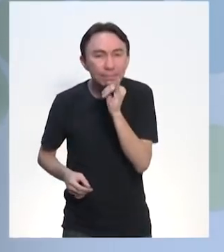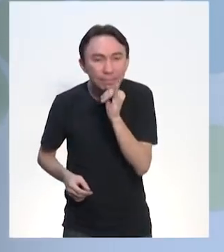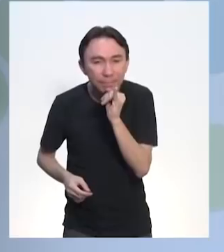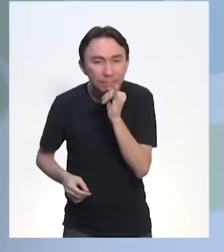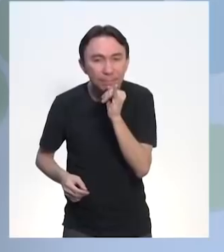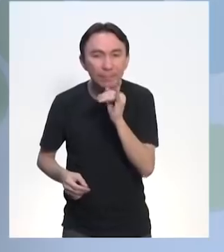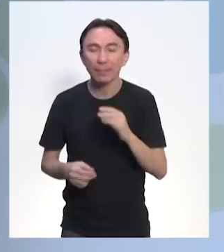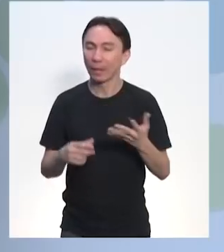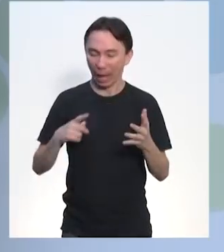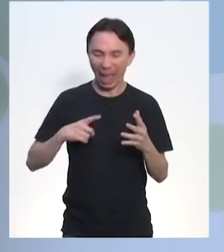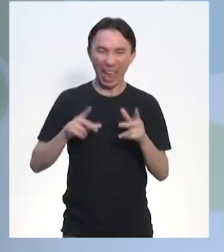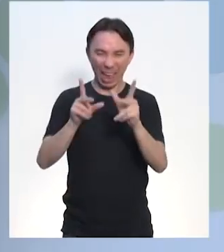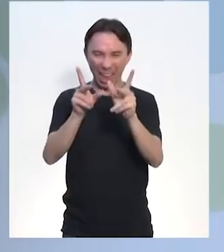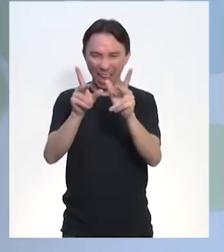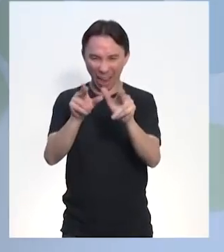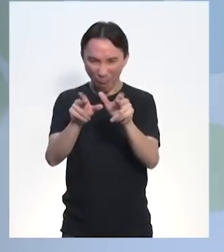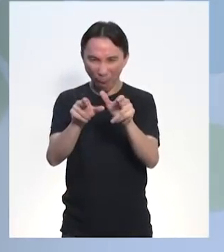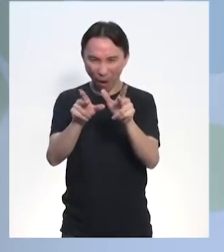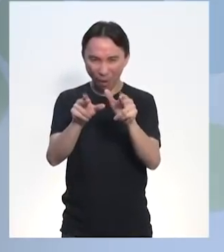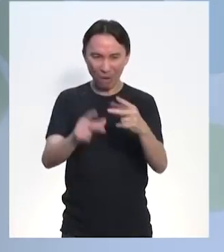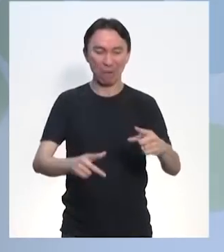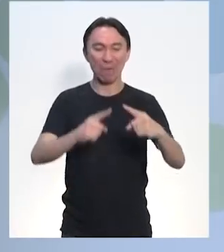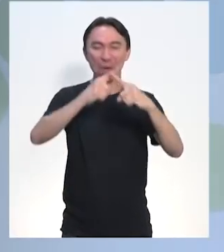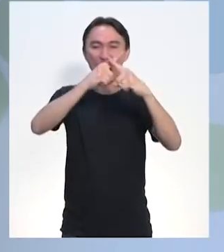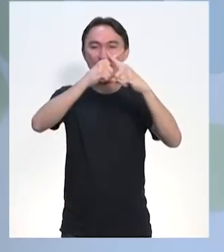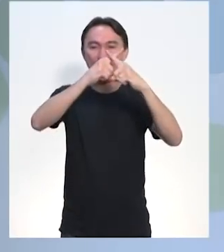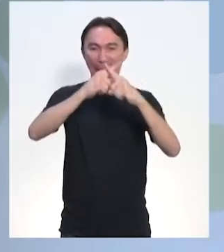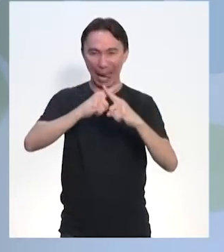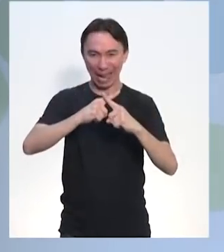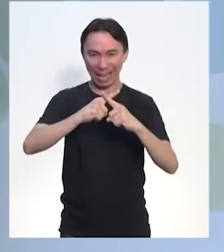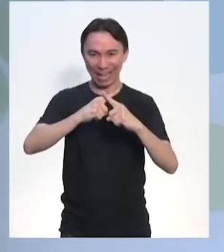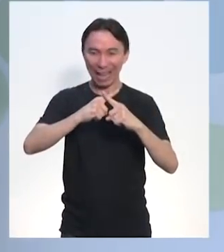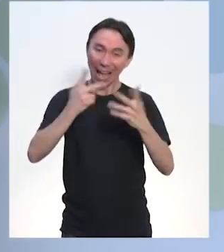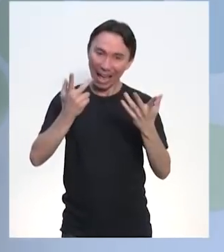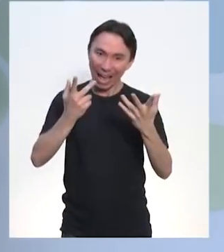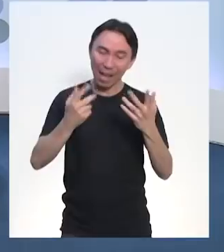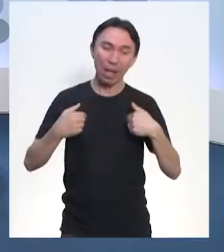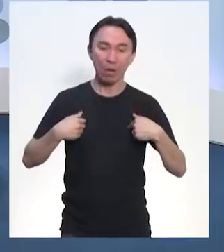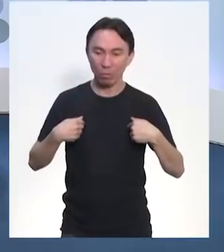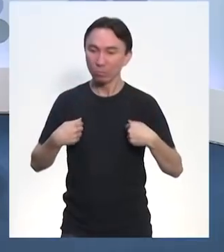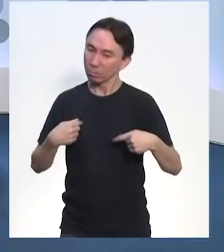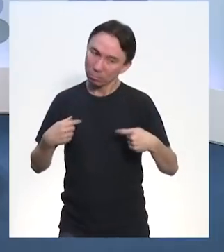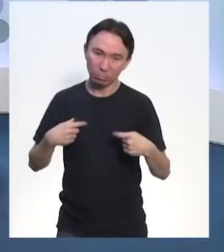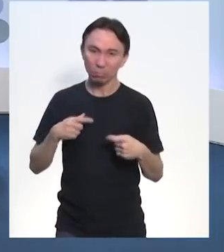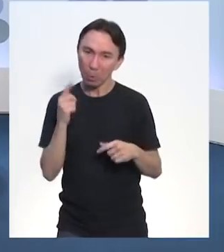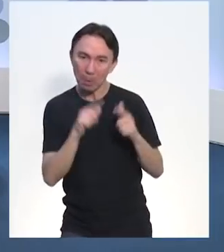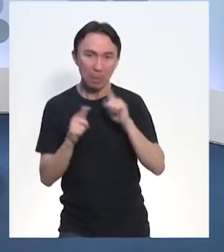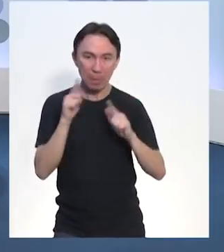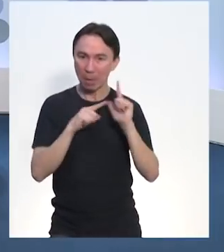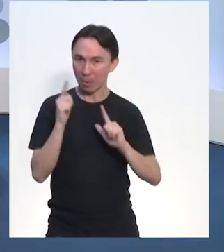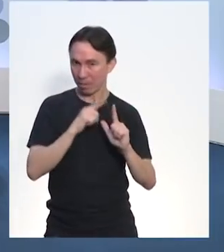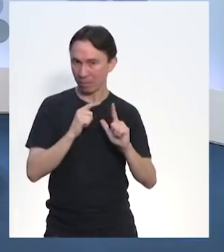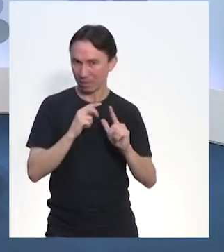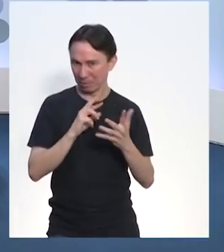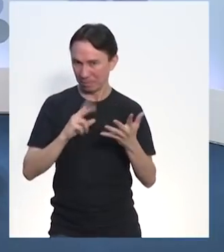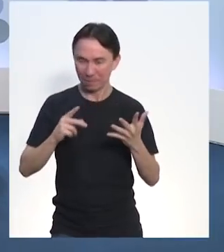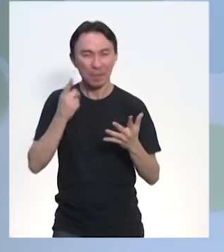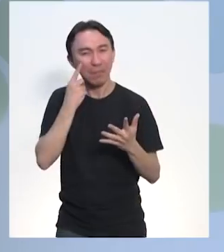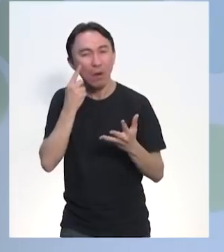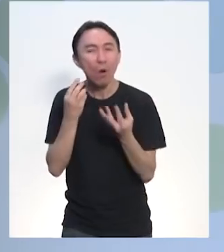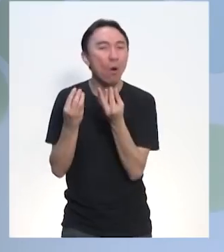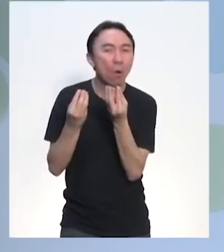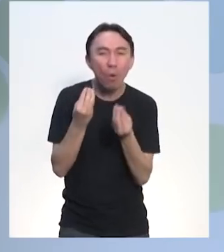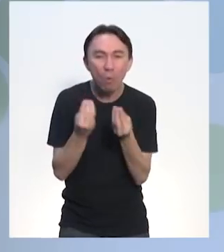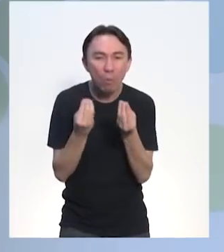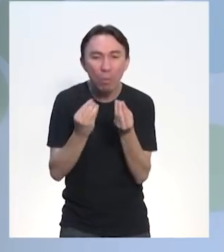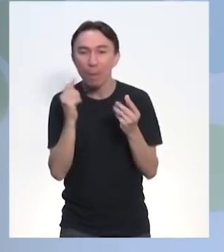uma competição, né, ali é uma disputa, eu tenho que ter uma pontuação, Certo. beleza? Vou apresentar para vocês